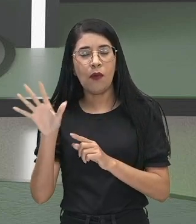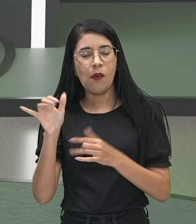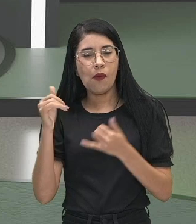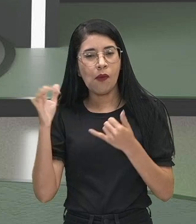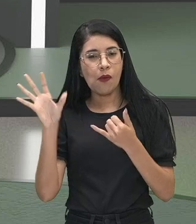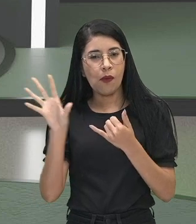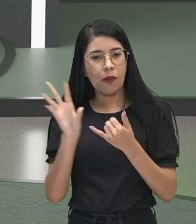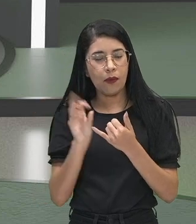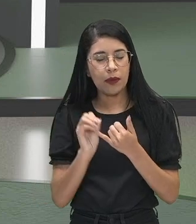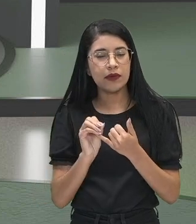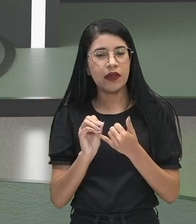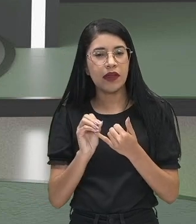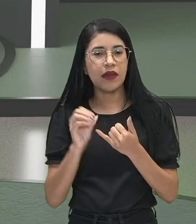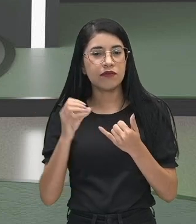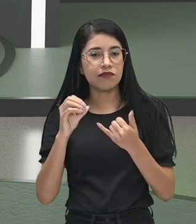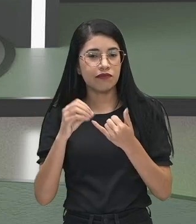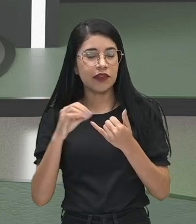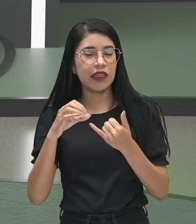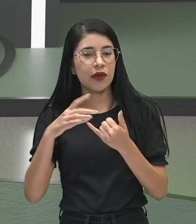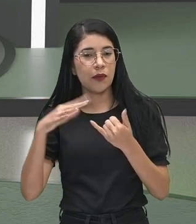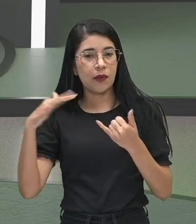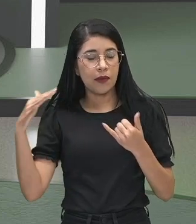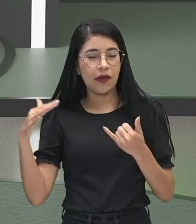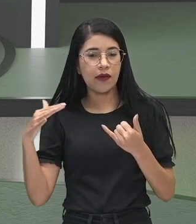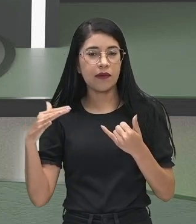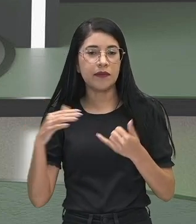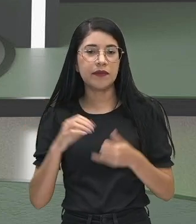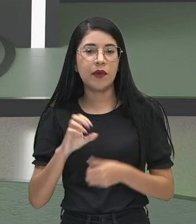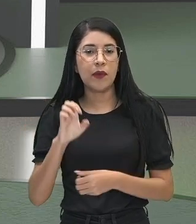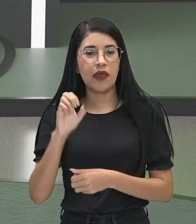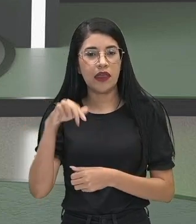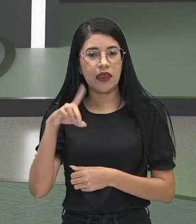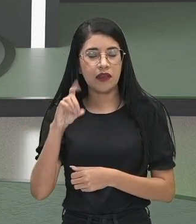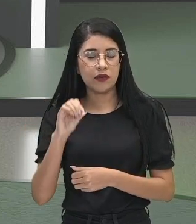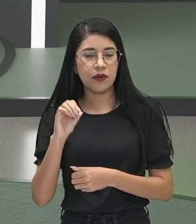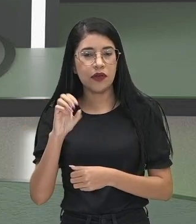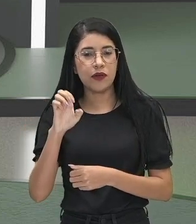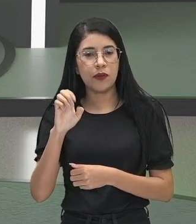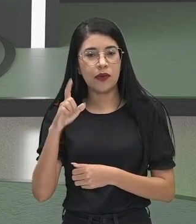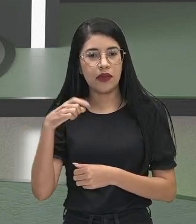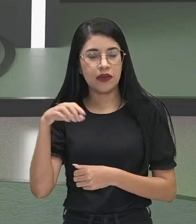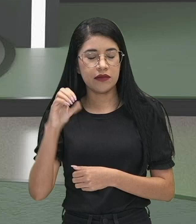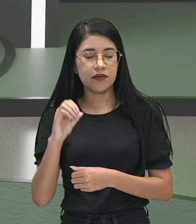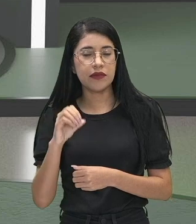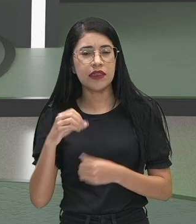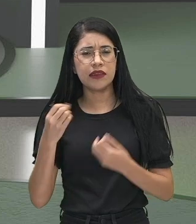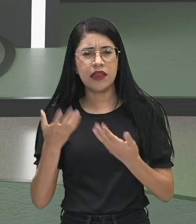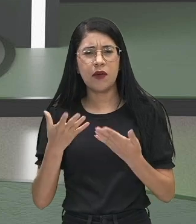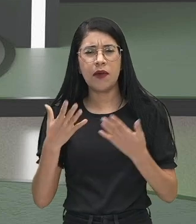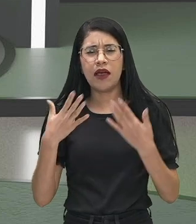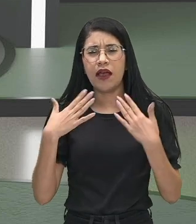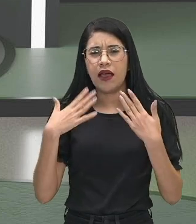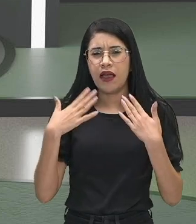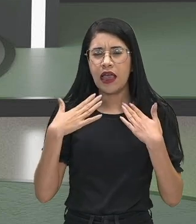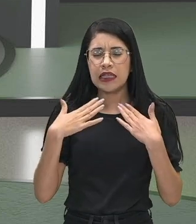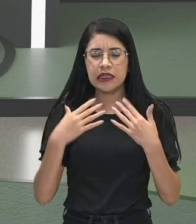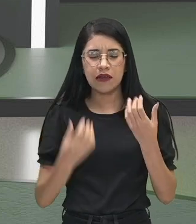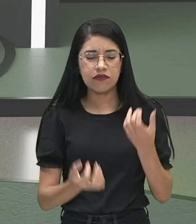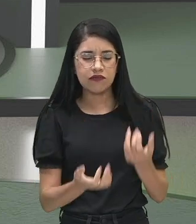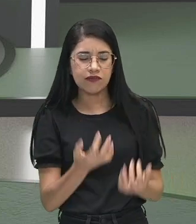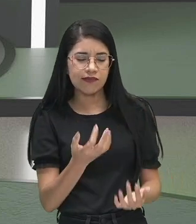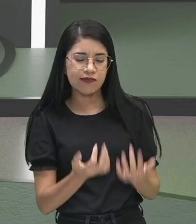exotérmico. Lembrando que endo é para dentro e exo é para fora. Então, quando você está aqui se aquecendo nesse